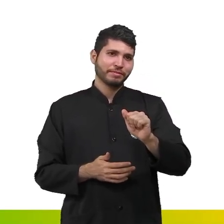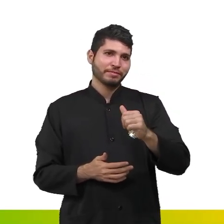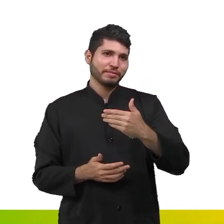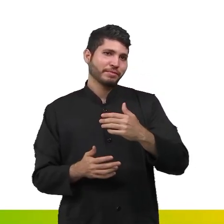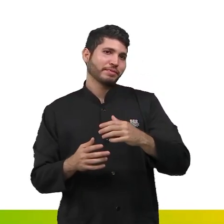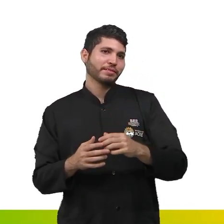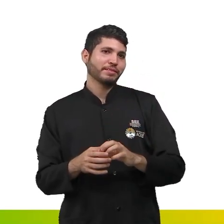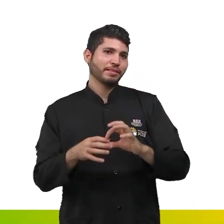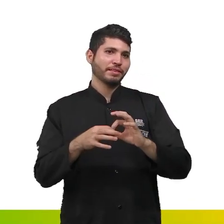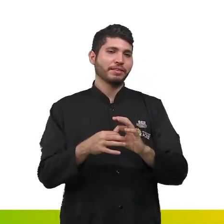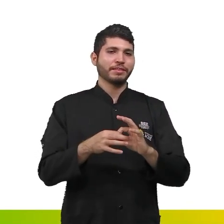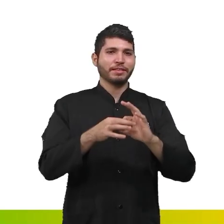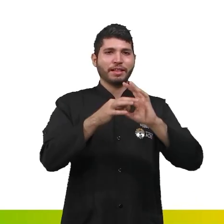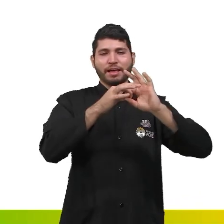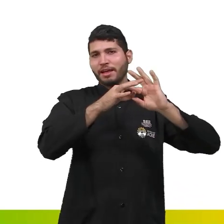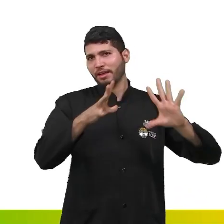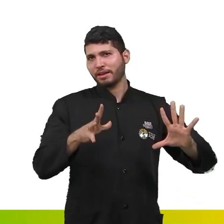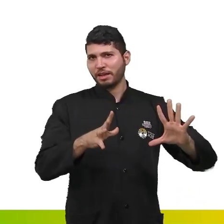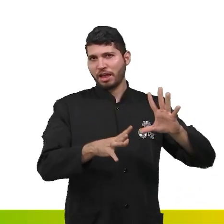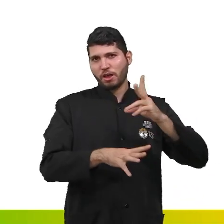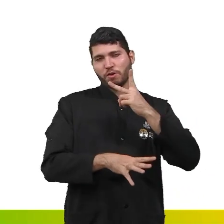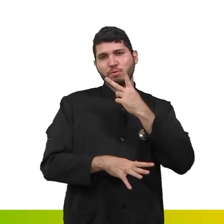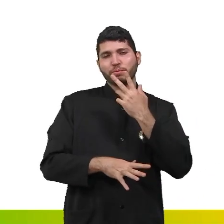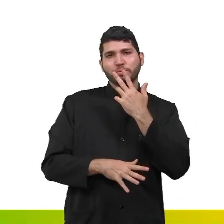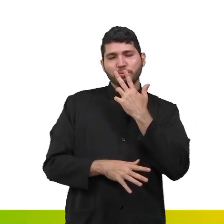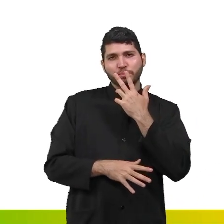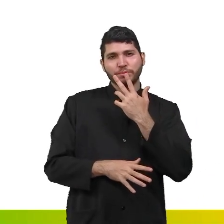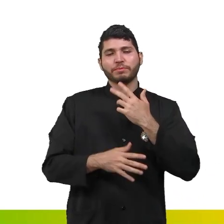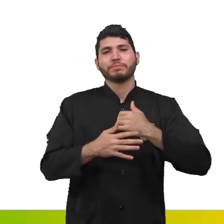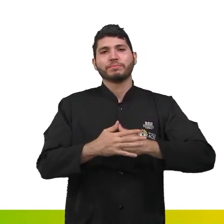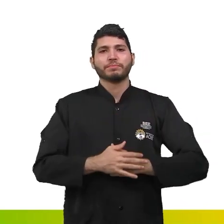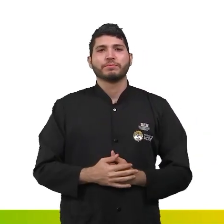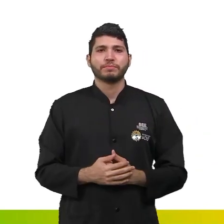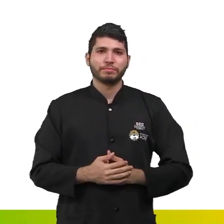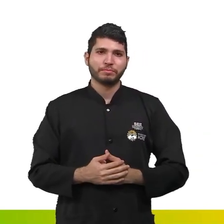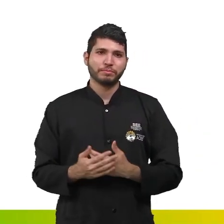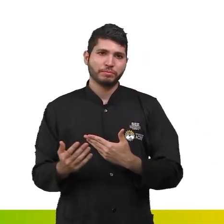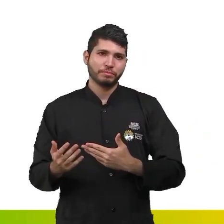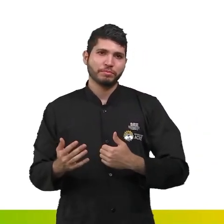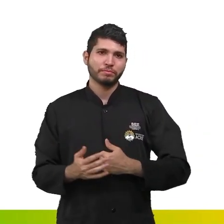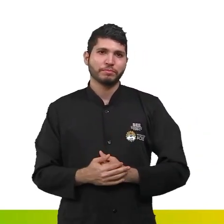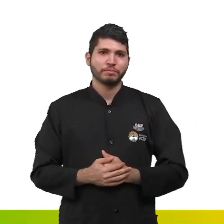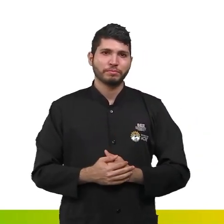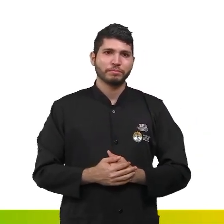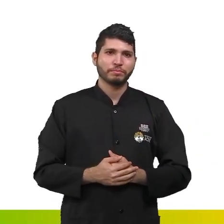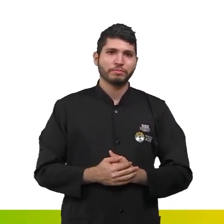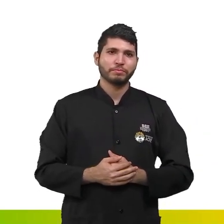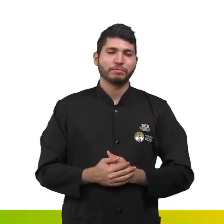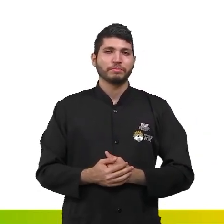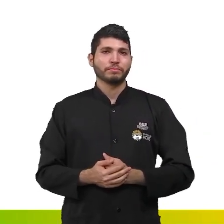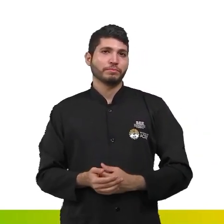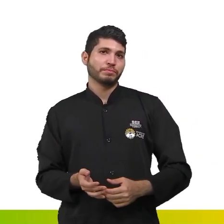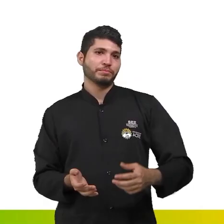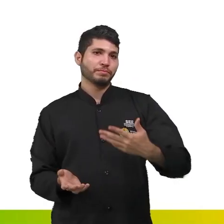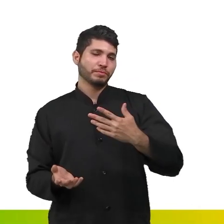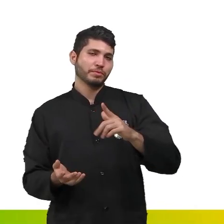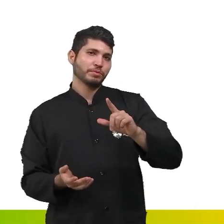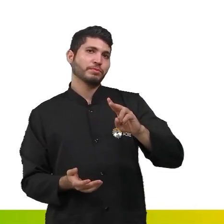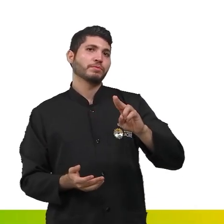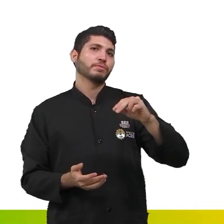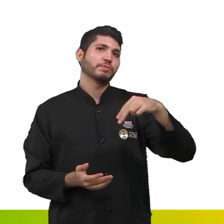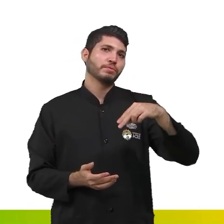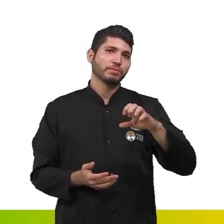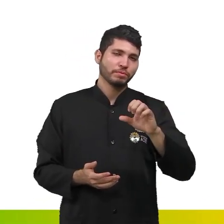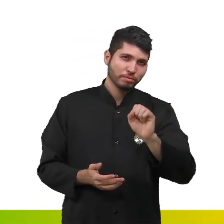El lunes deveria, aí a crítica da tira, el lunes deveria ser declarado Dia Mundial de lo Incumplido, ou